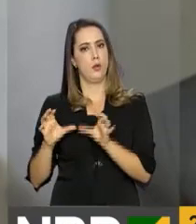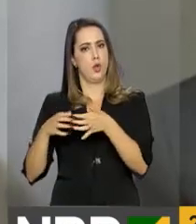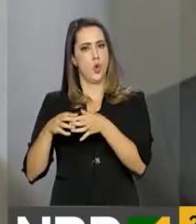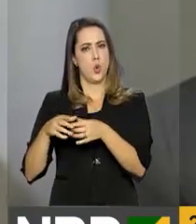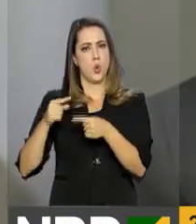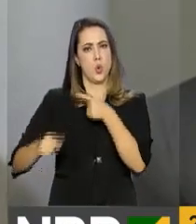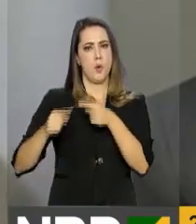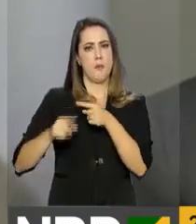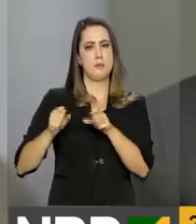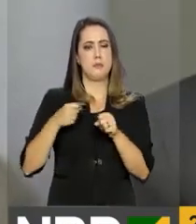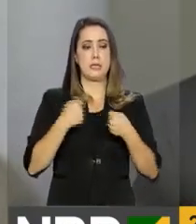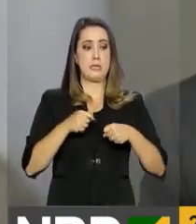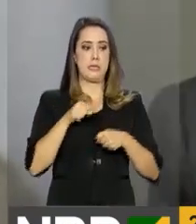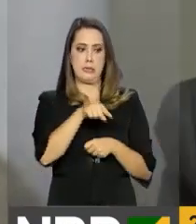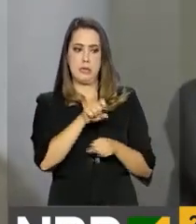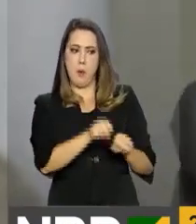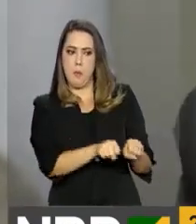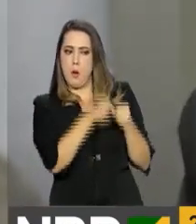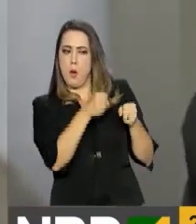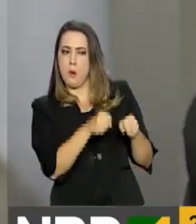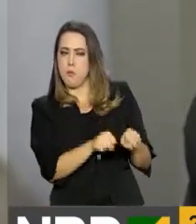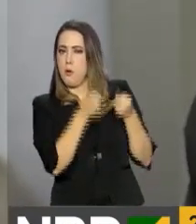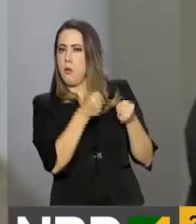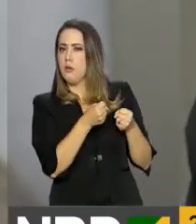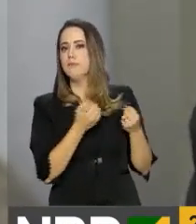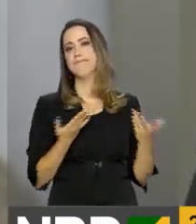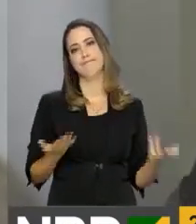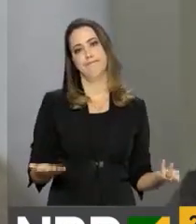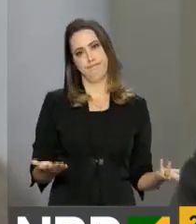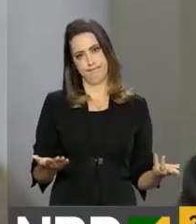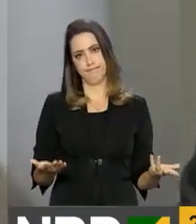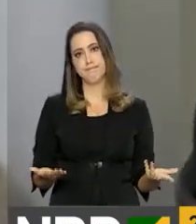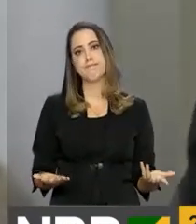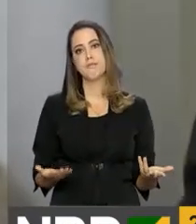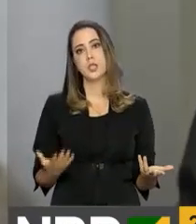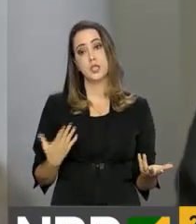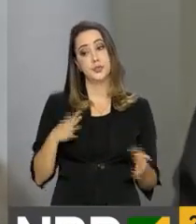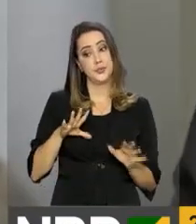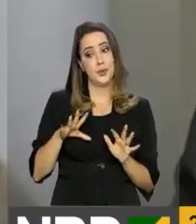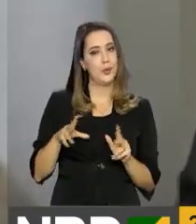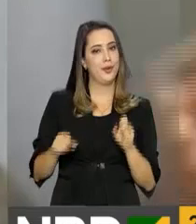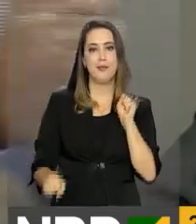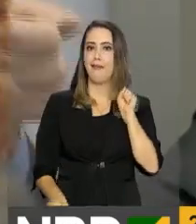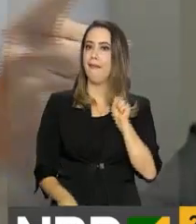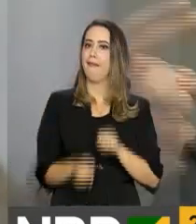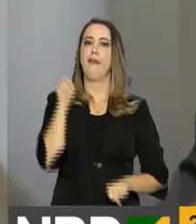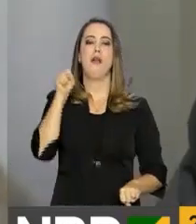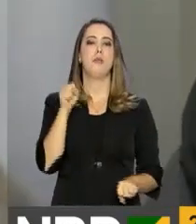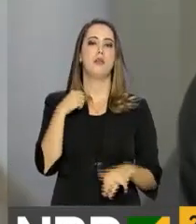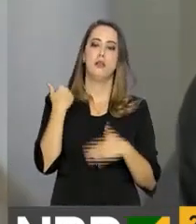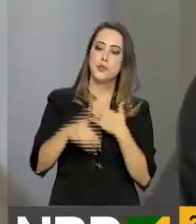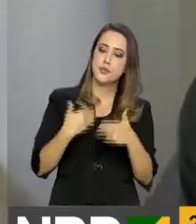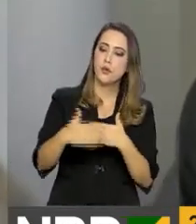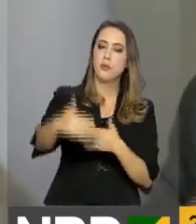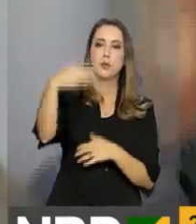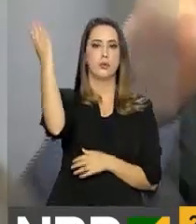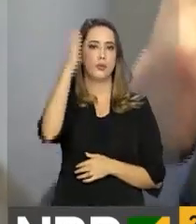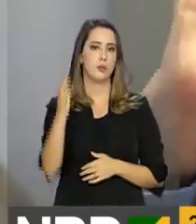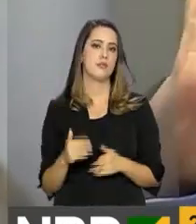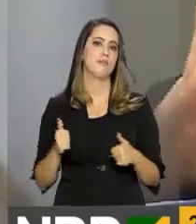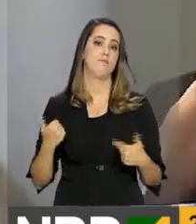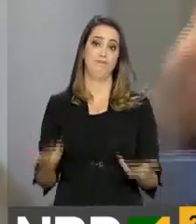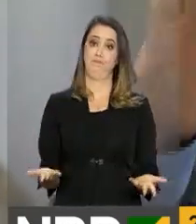devo destruir o governo. E agindo dessa maneira, ajuda a destruir o desenvolvimento do país.